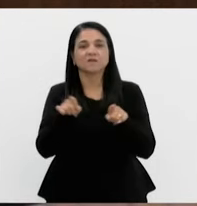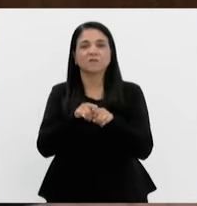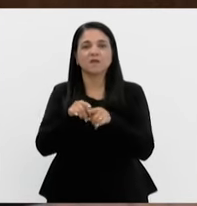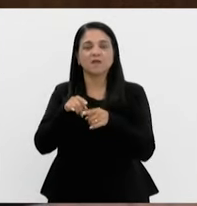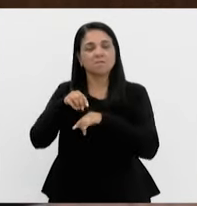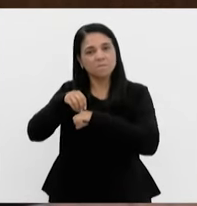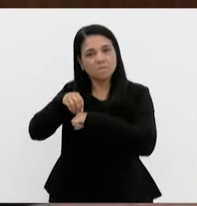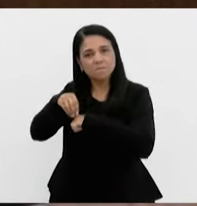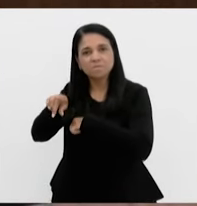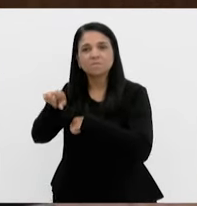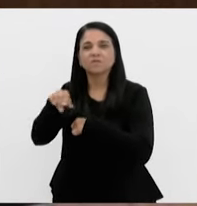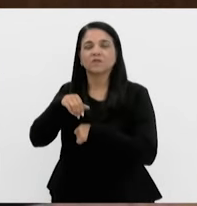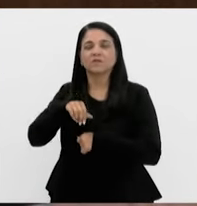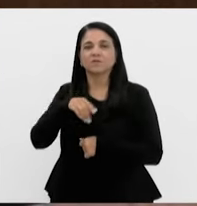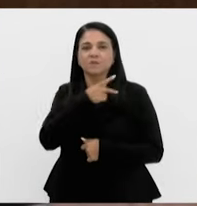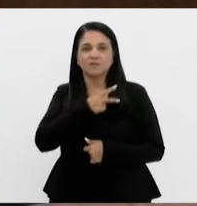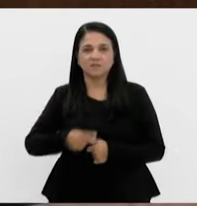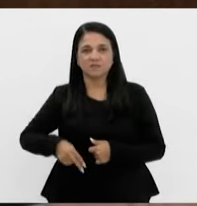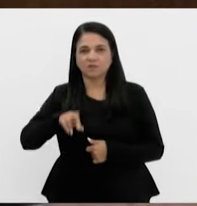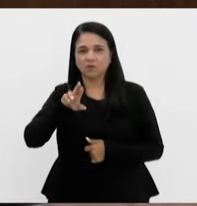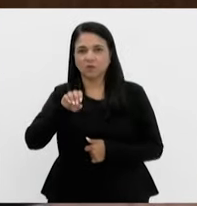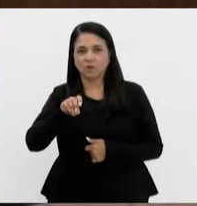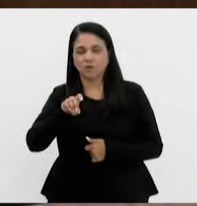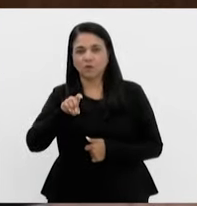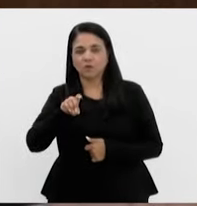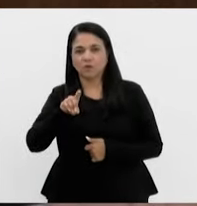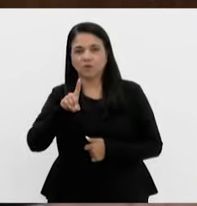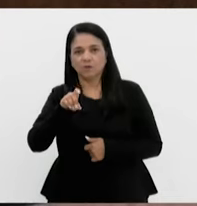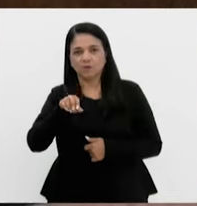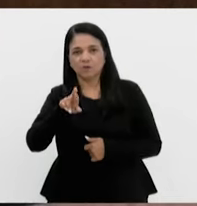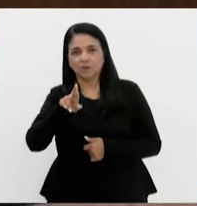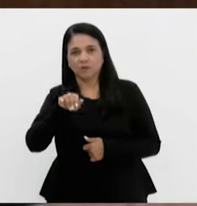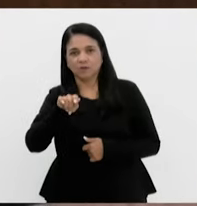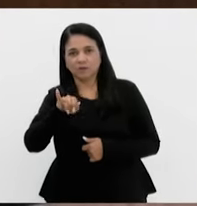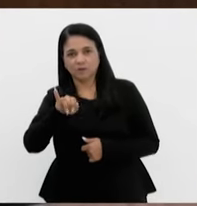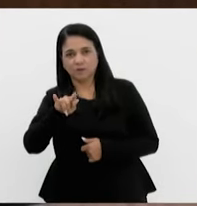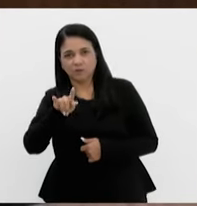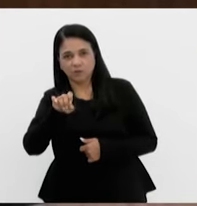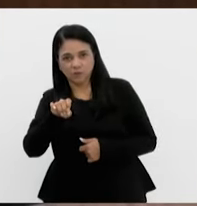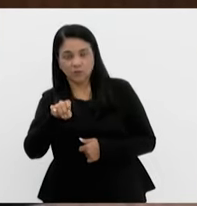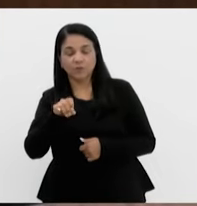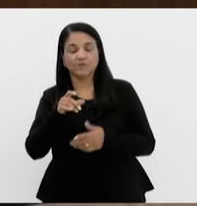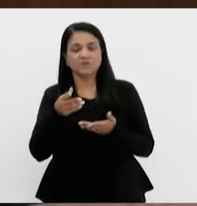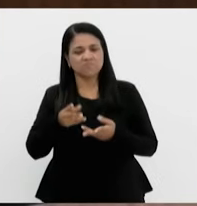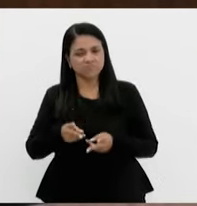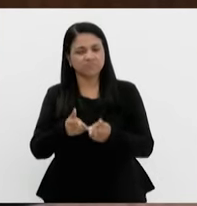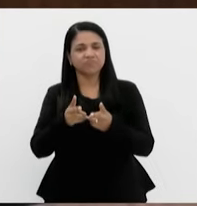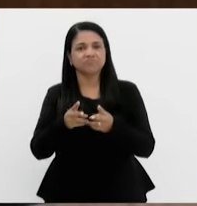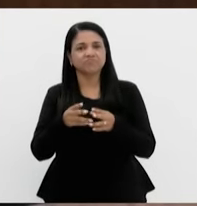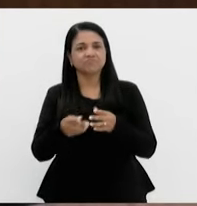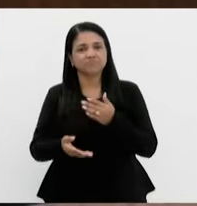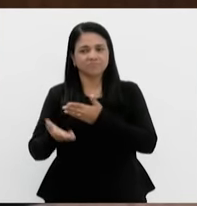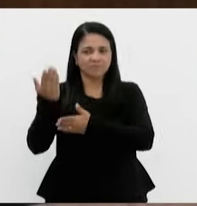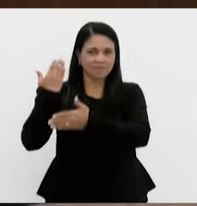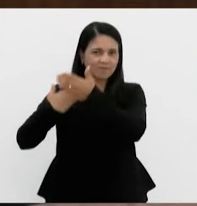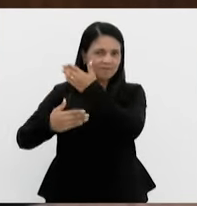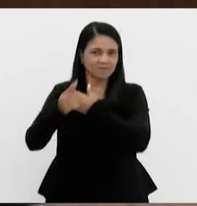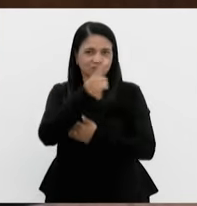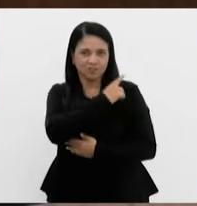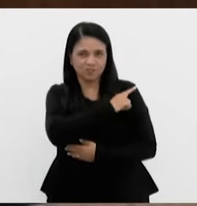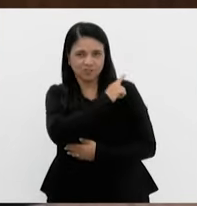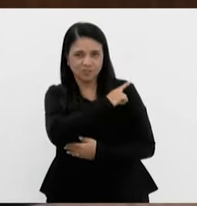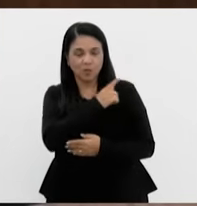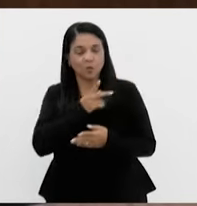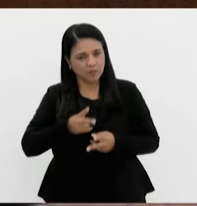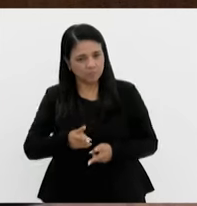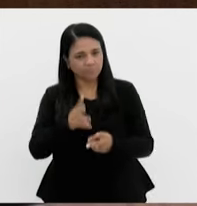bacel que desde da da gestão anterior a dele ele continuou no mês de de de Março a